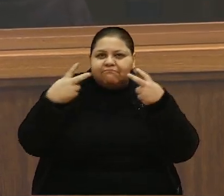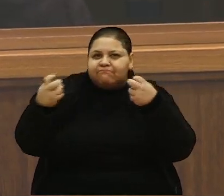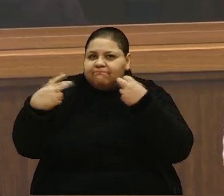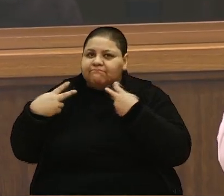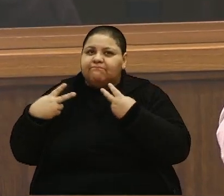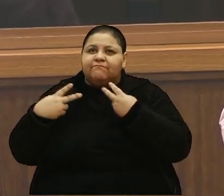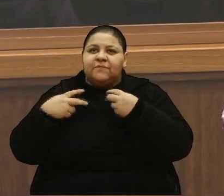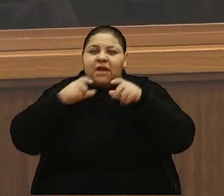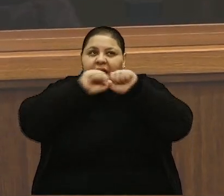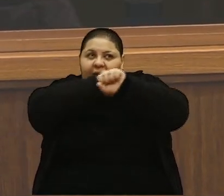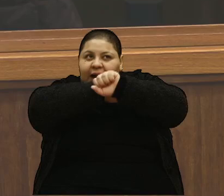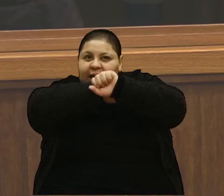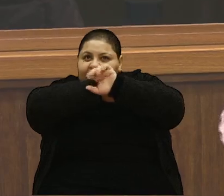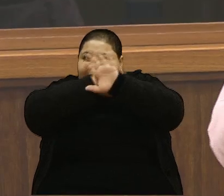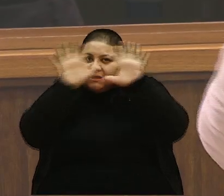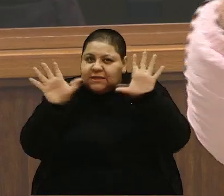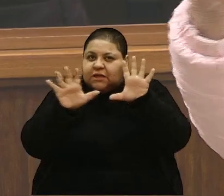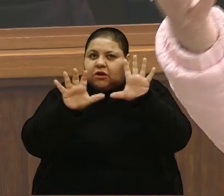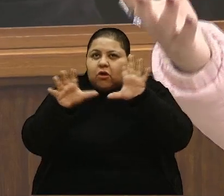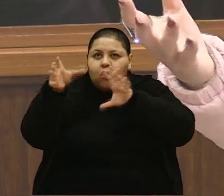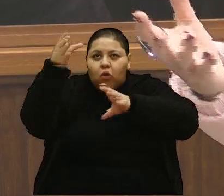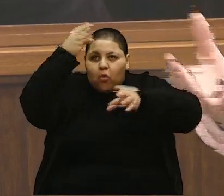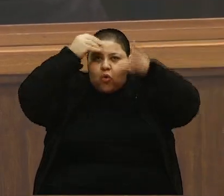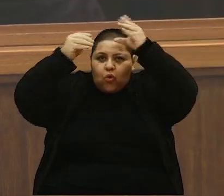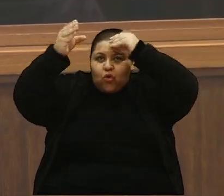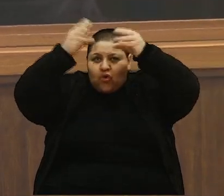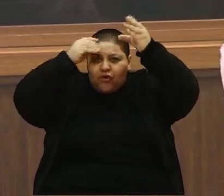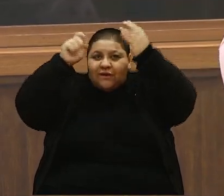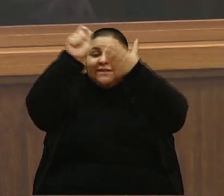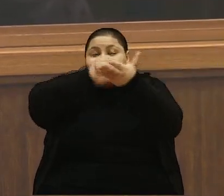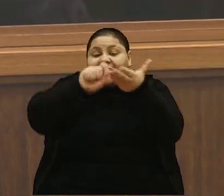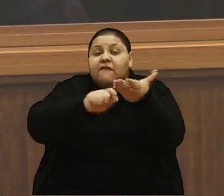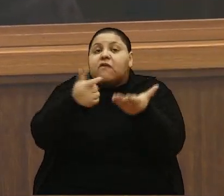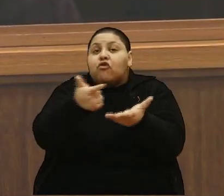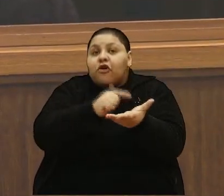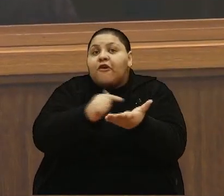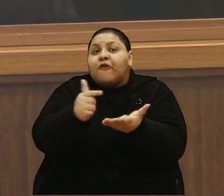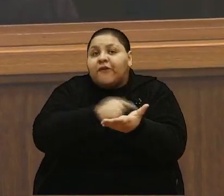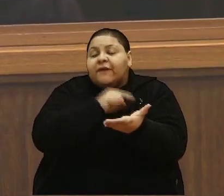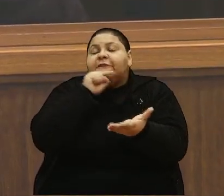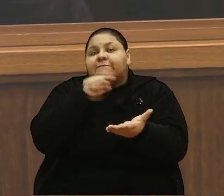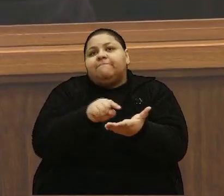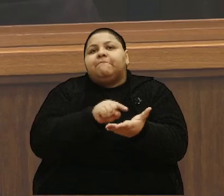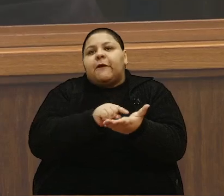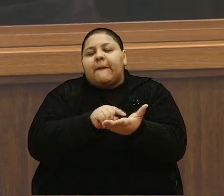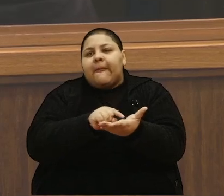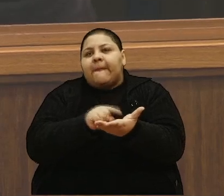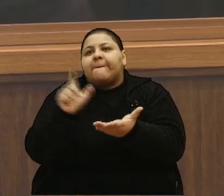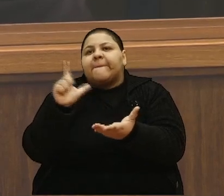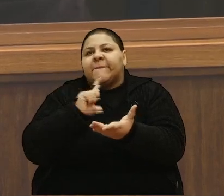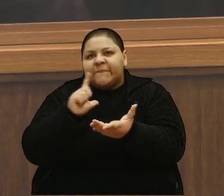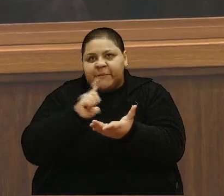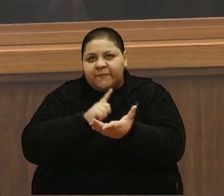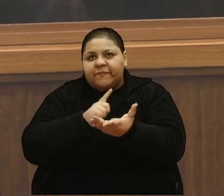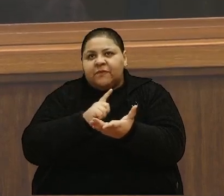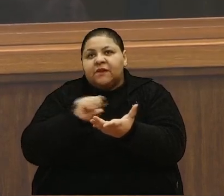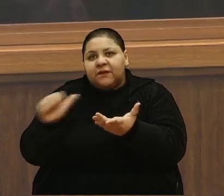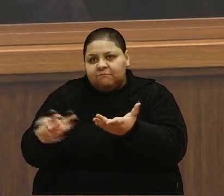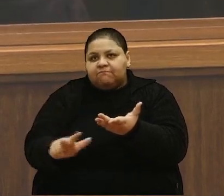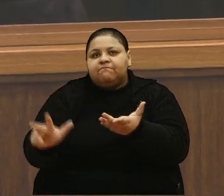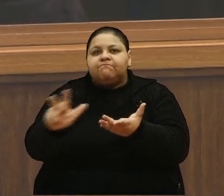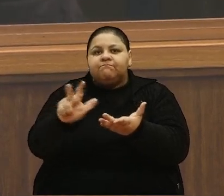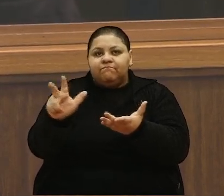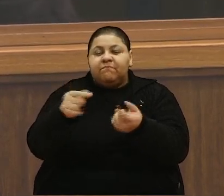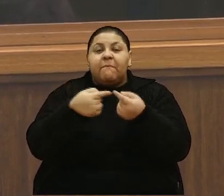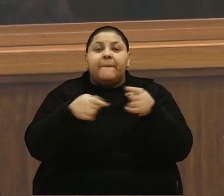a clareza, o conhecimento. Há pouco escreveu um livro. Então, essas coisas têm que ser